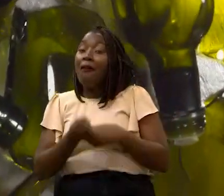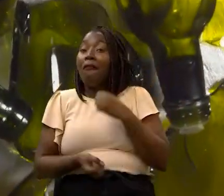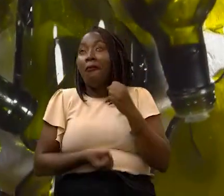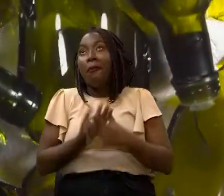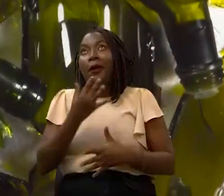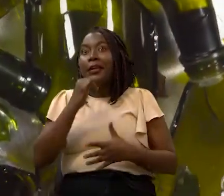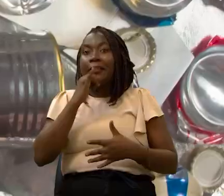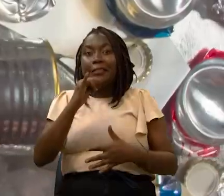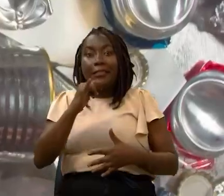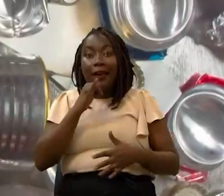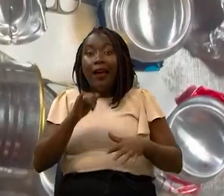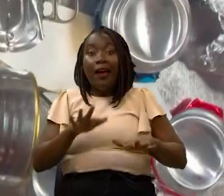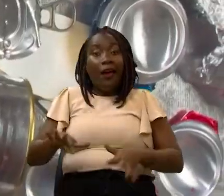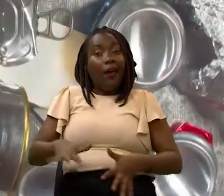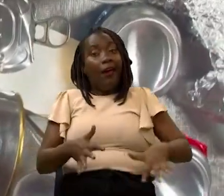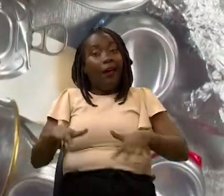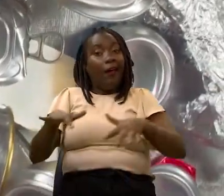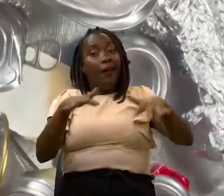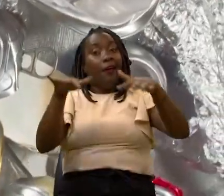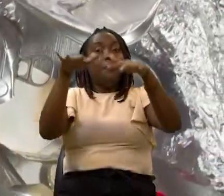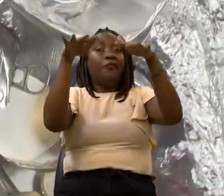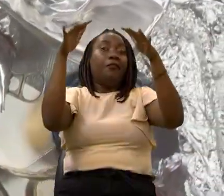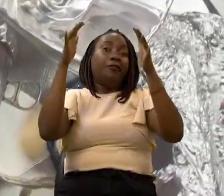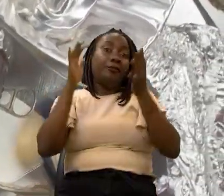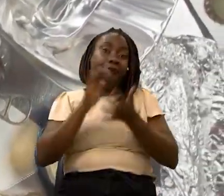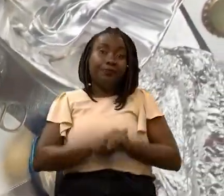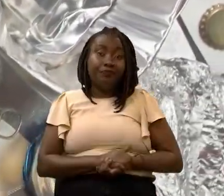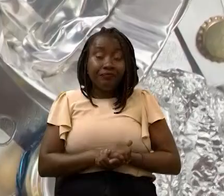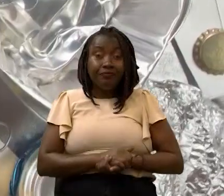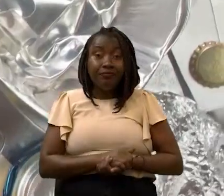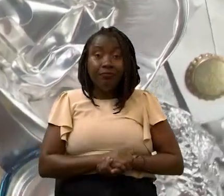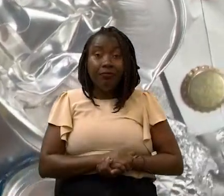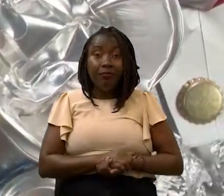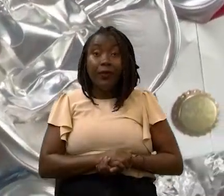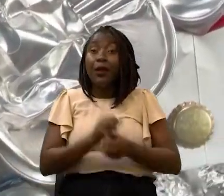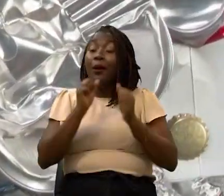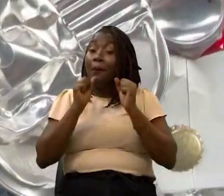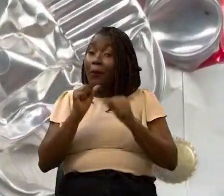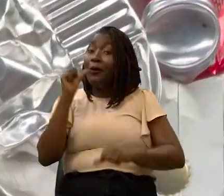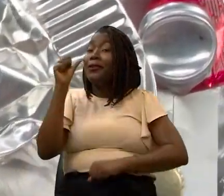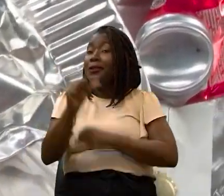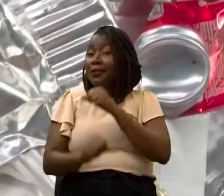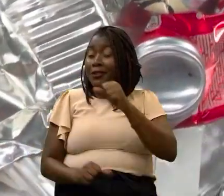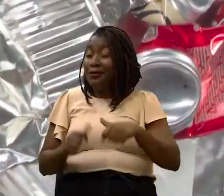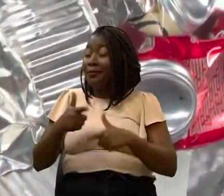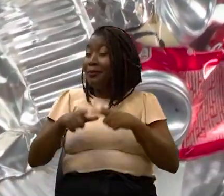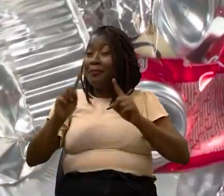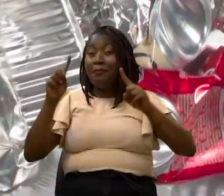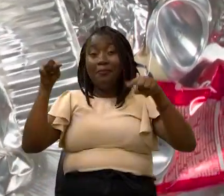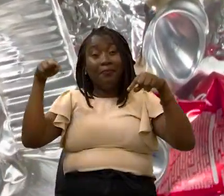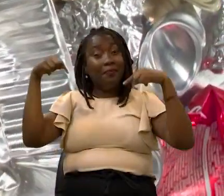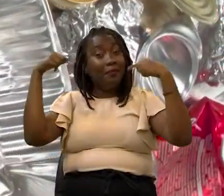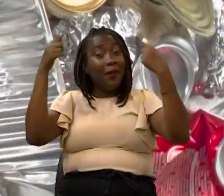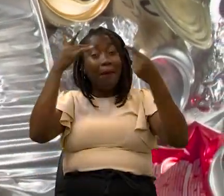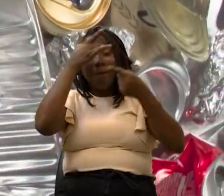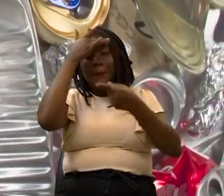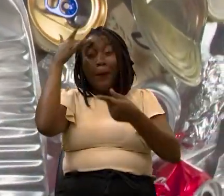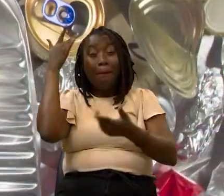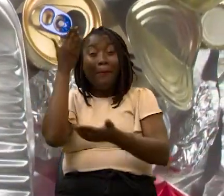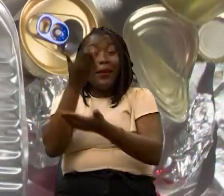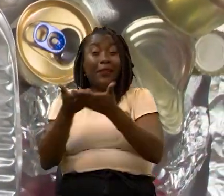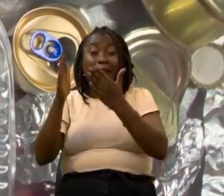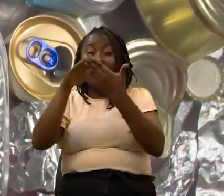vai gerar, por exemplo, enchentes, isso pode se transformar em tragédia, com